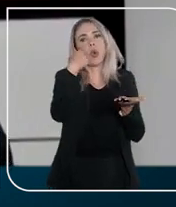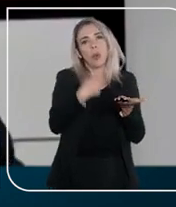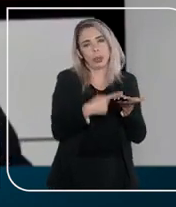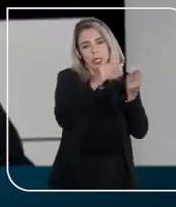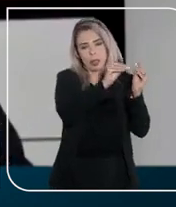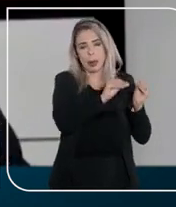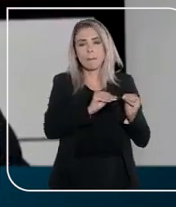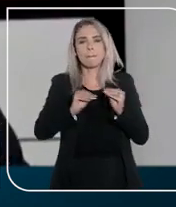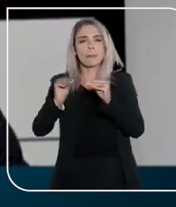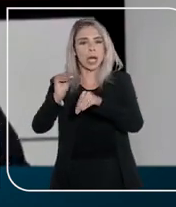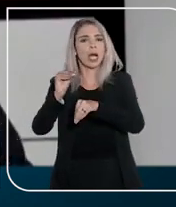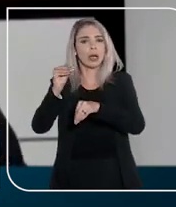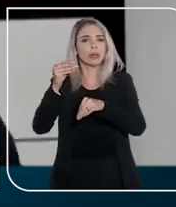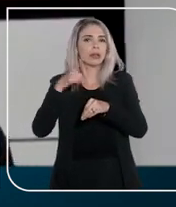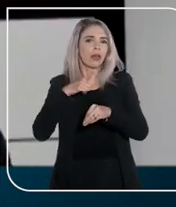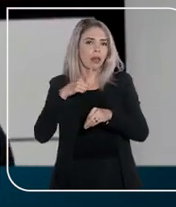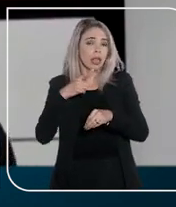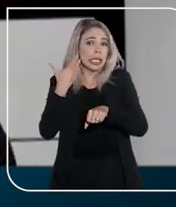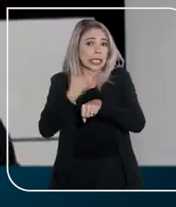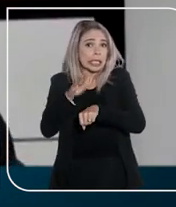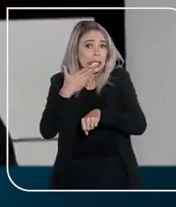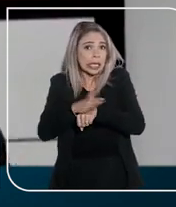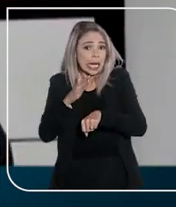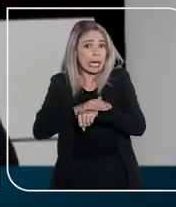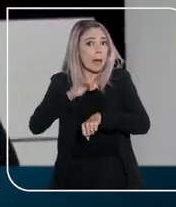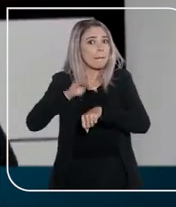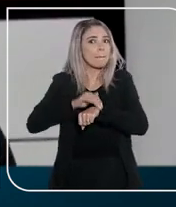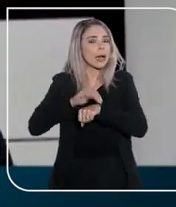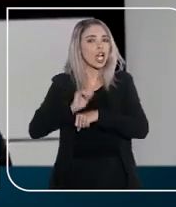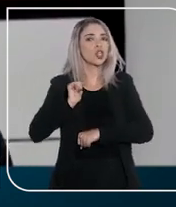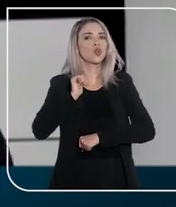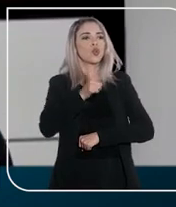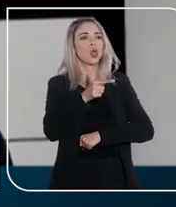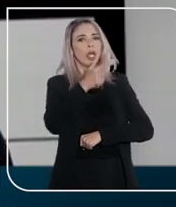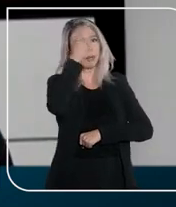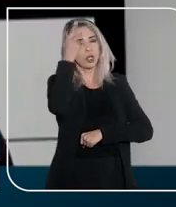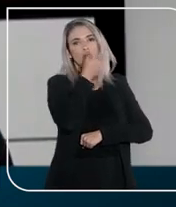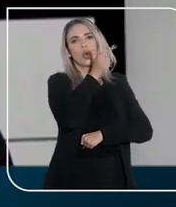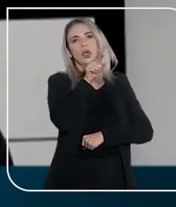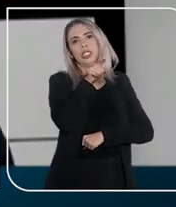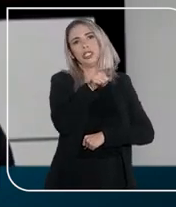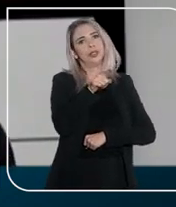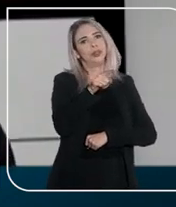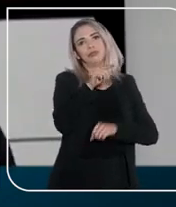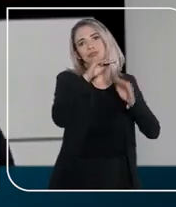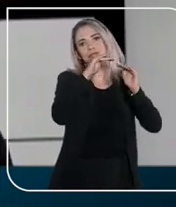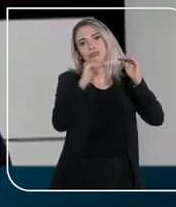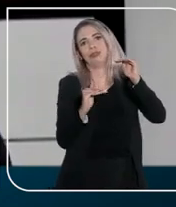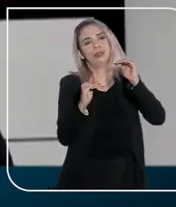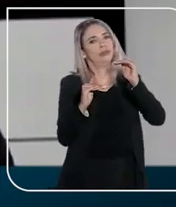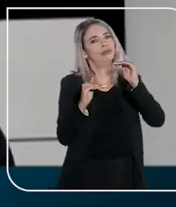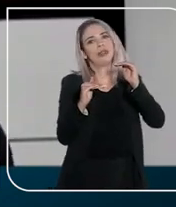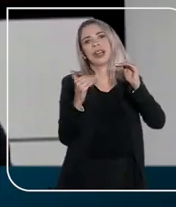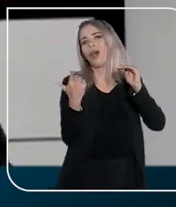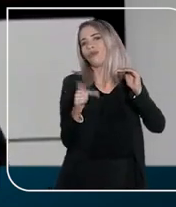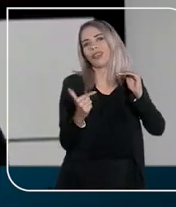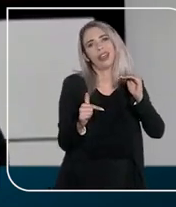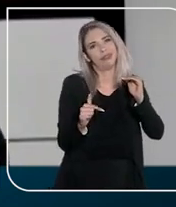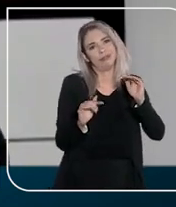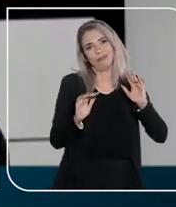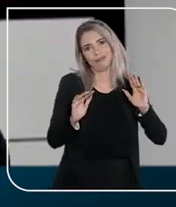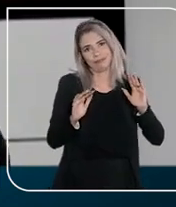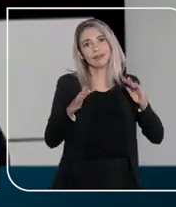prova, tem mais tempo para treinar o físico dele e depois ele passa. Isso é quebrar a isonomia. Então, com relação à